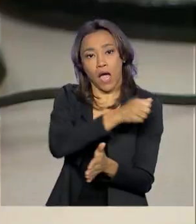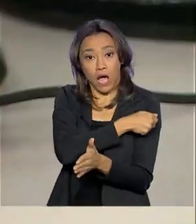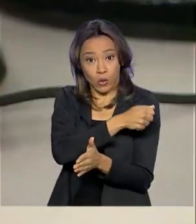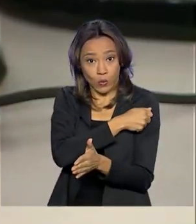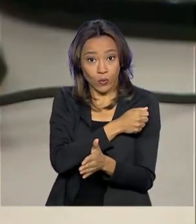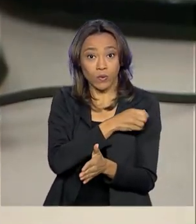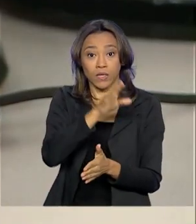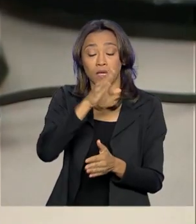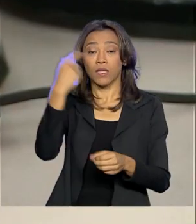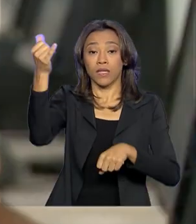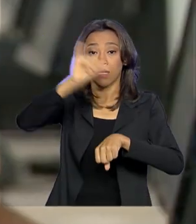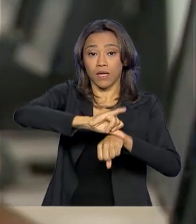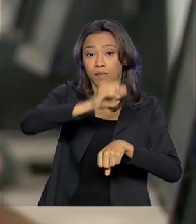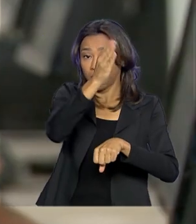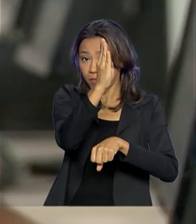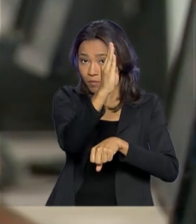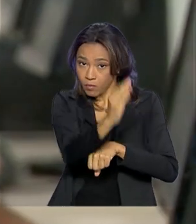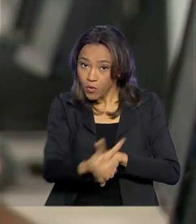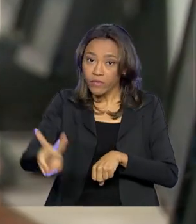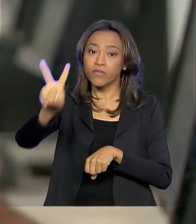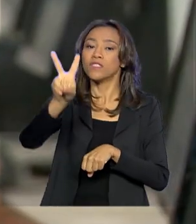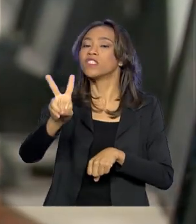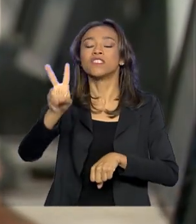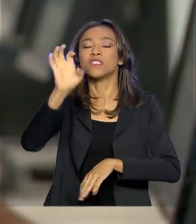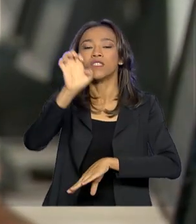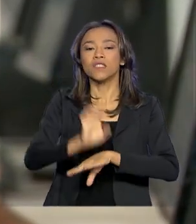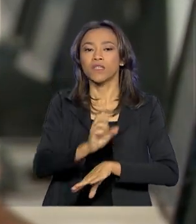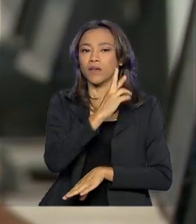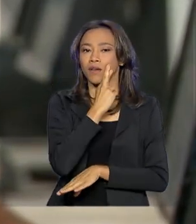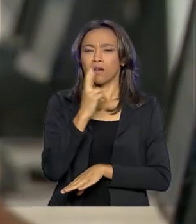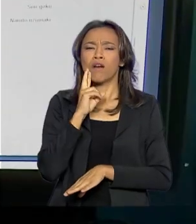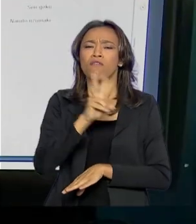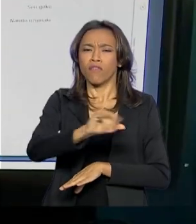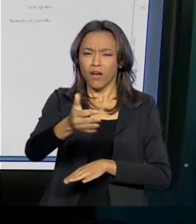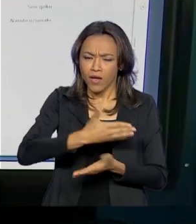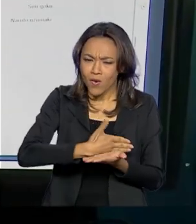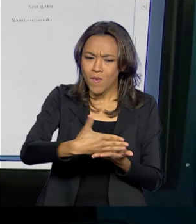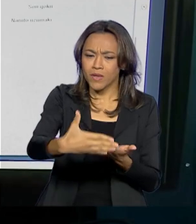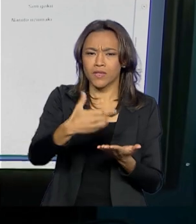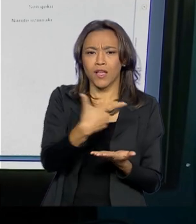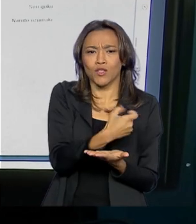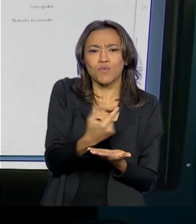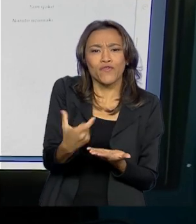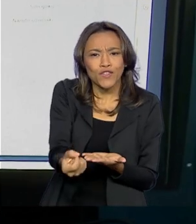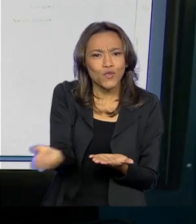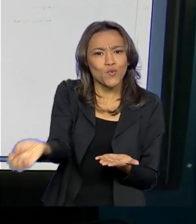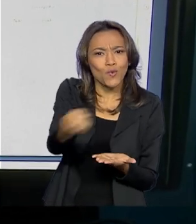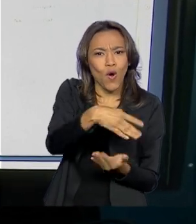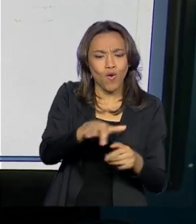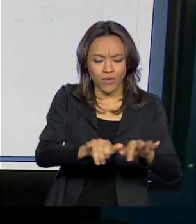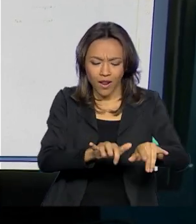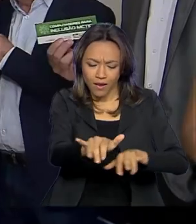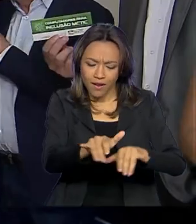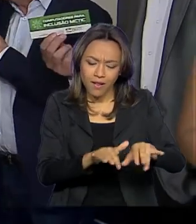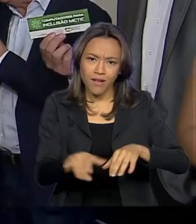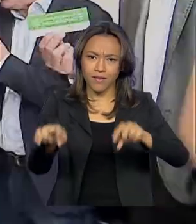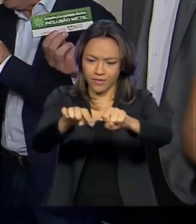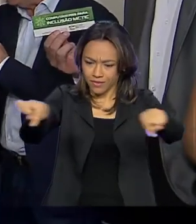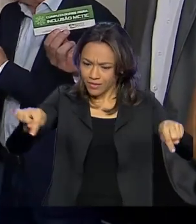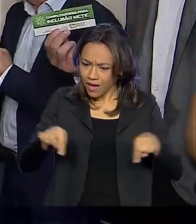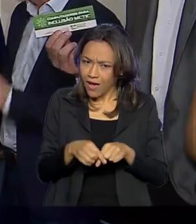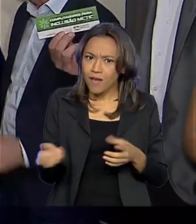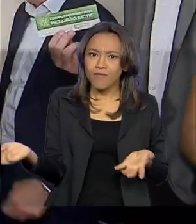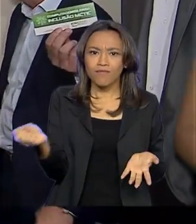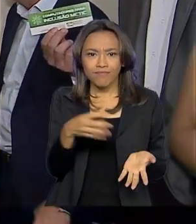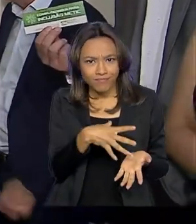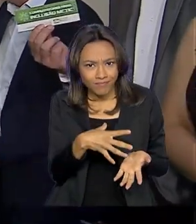Vista, em Roraima, vão começar o ano letivo de 2020 com novos computadores e laboratórios de informática. O Ministério